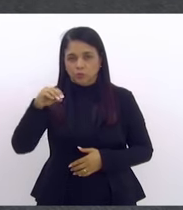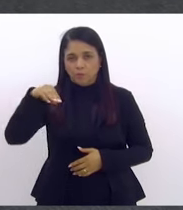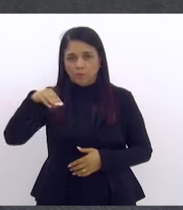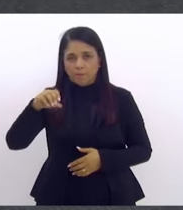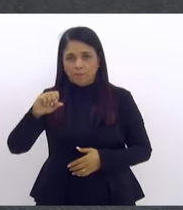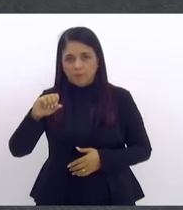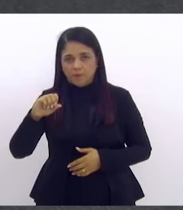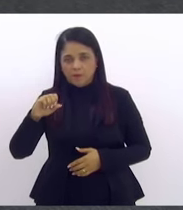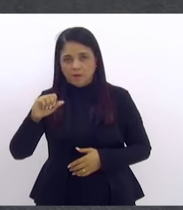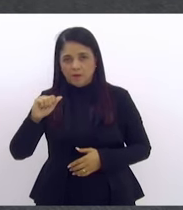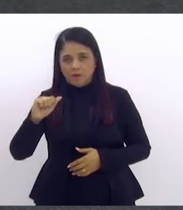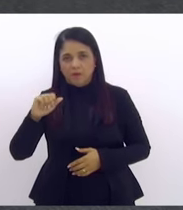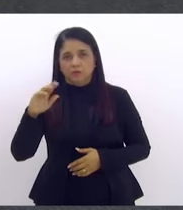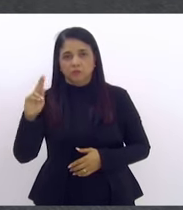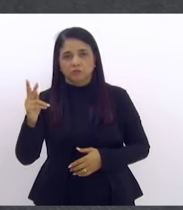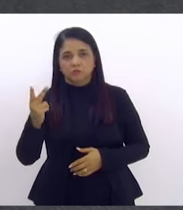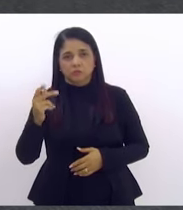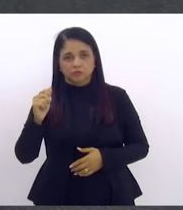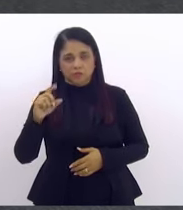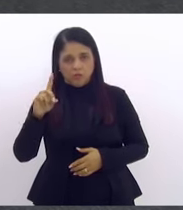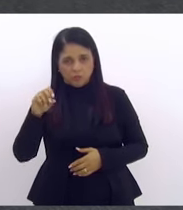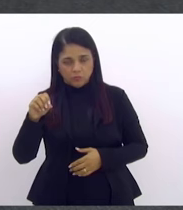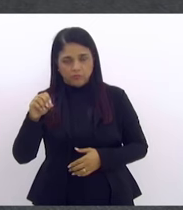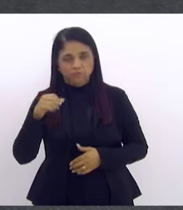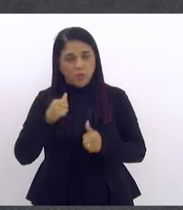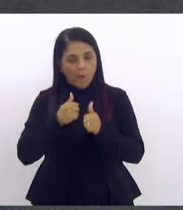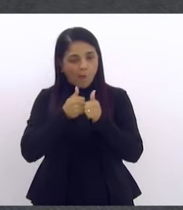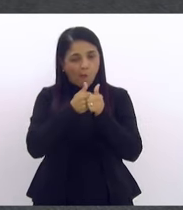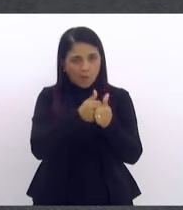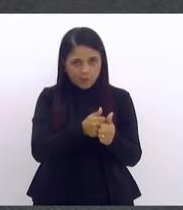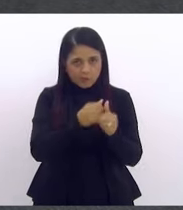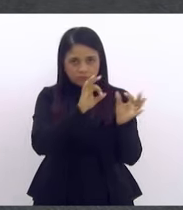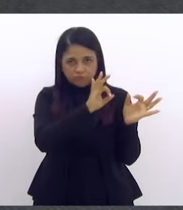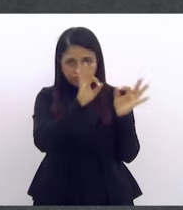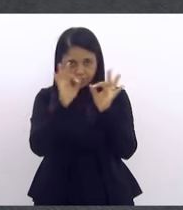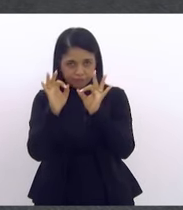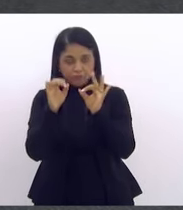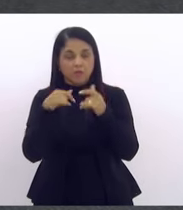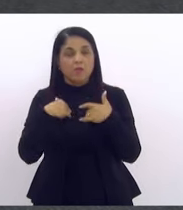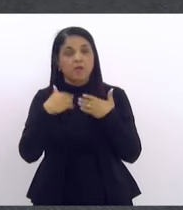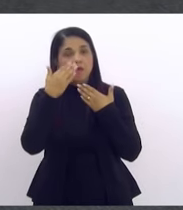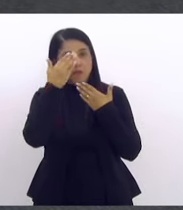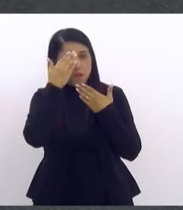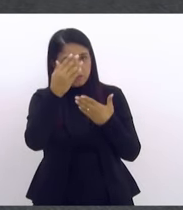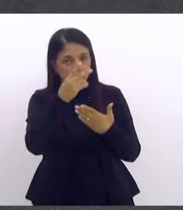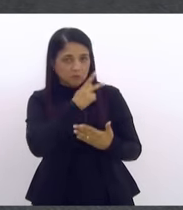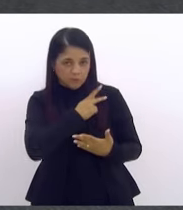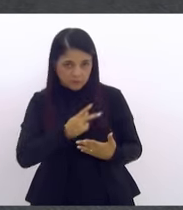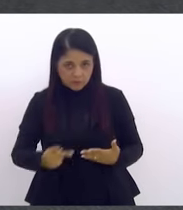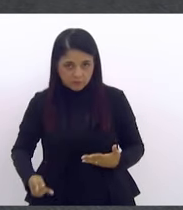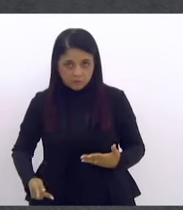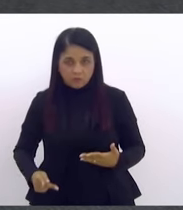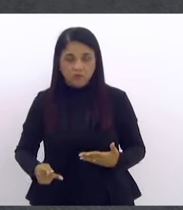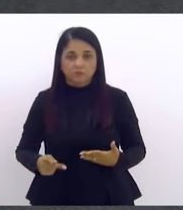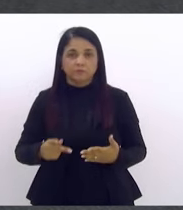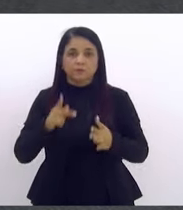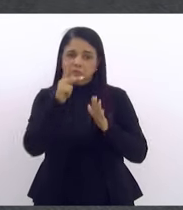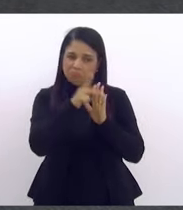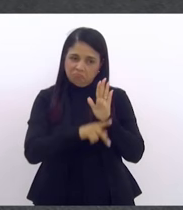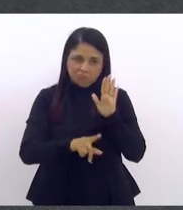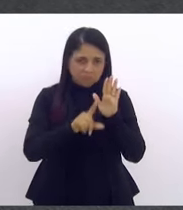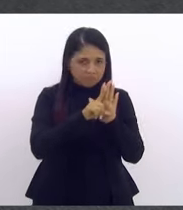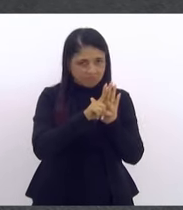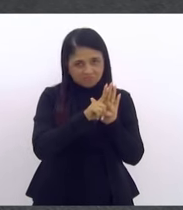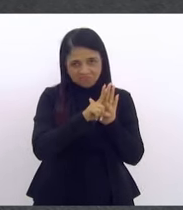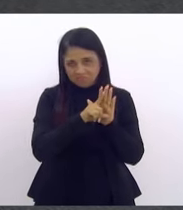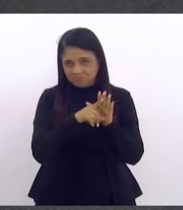está obstaculando a votação. Agradecer a Vossa Excelência, porque senão o projeto não estaria